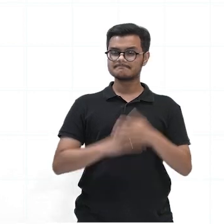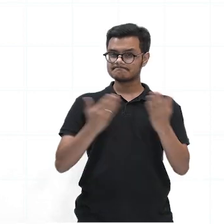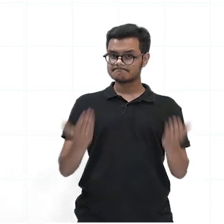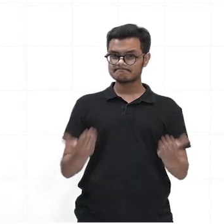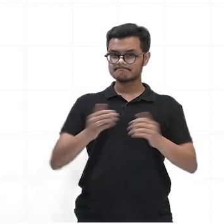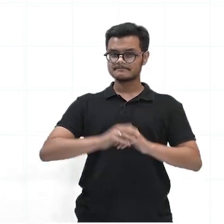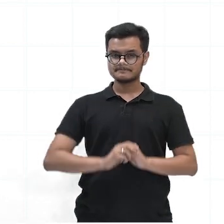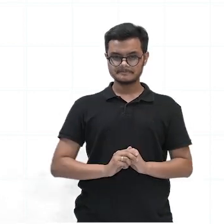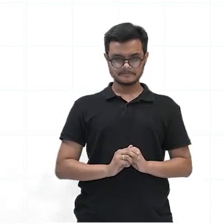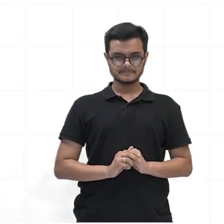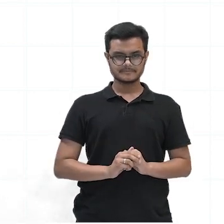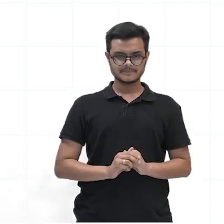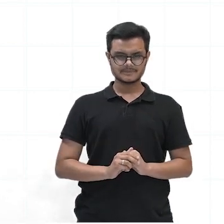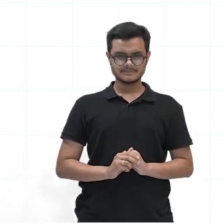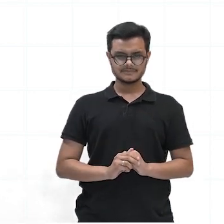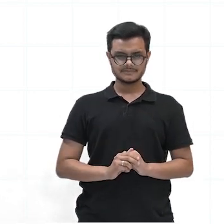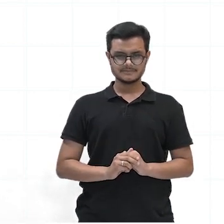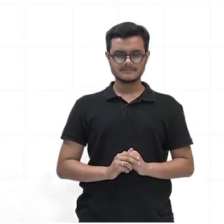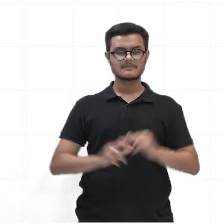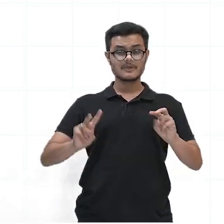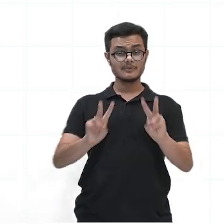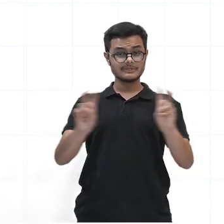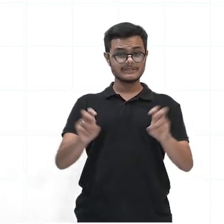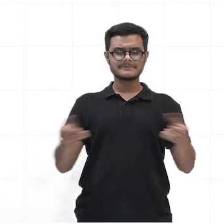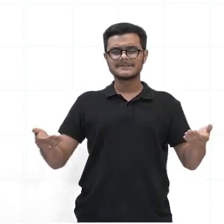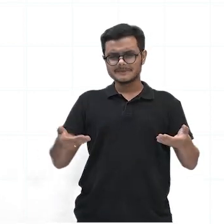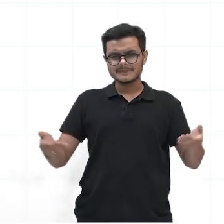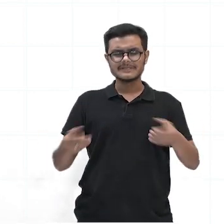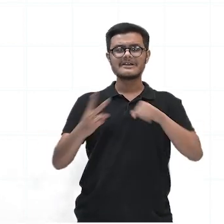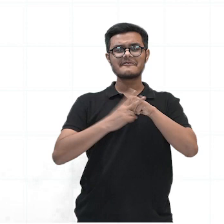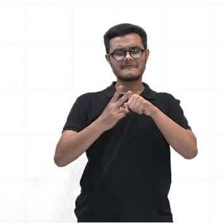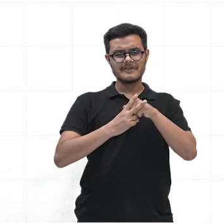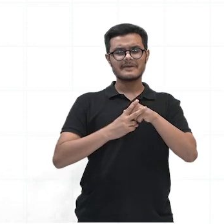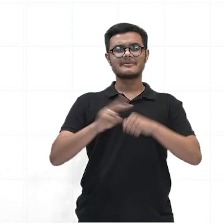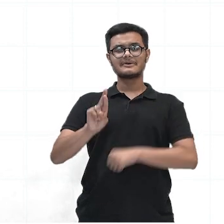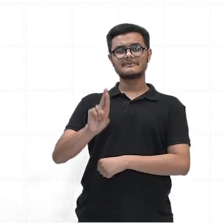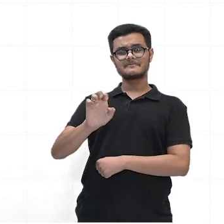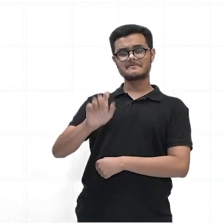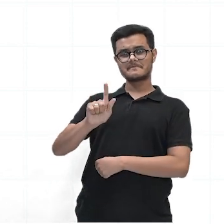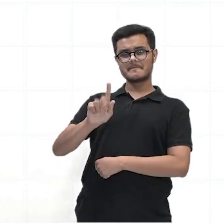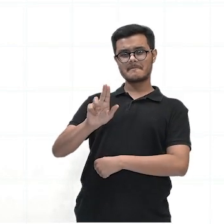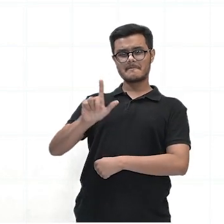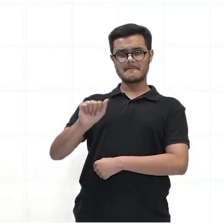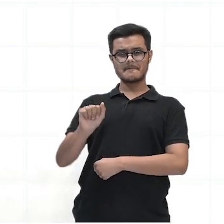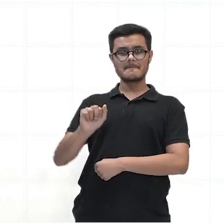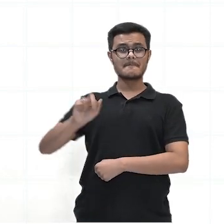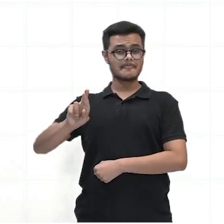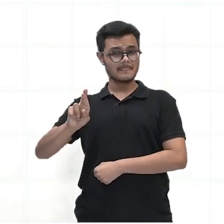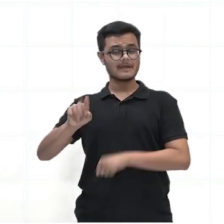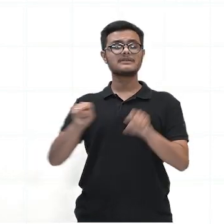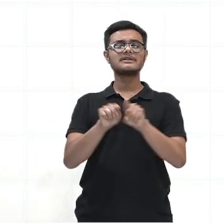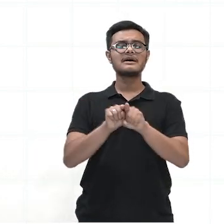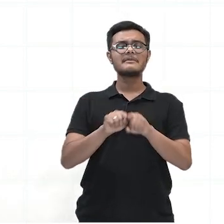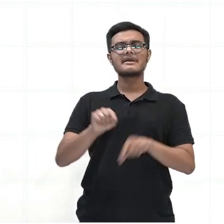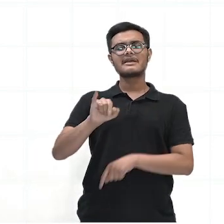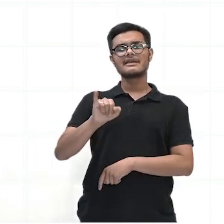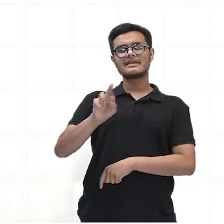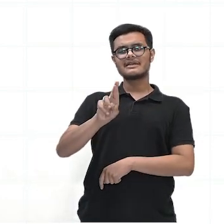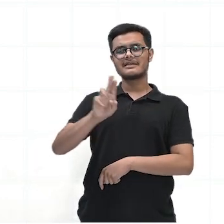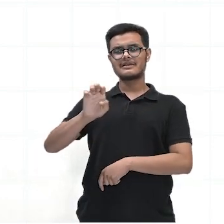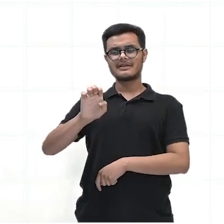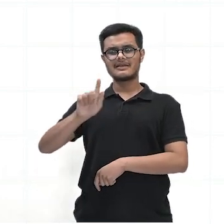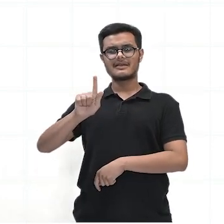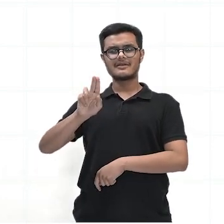Então, o assunto de hoje, nós vamos ver junto comigo aqui, são os